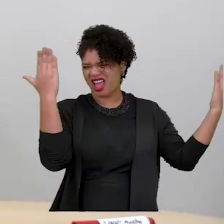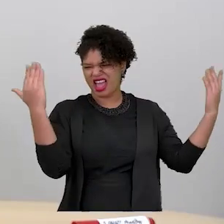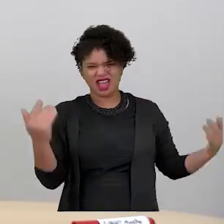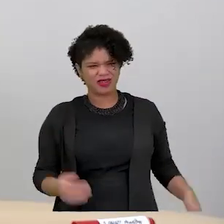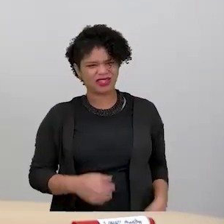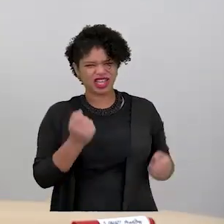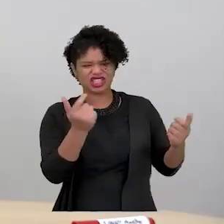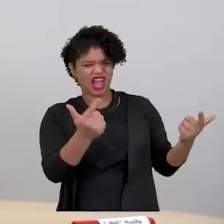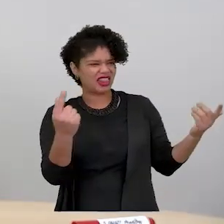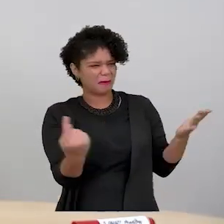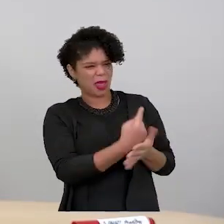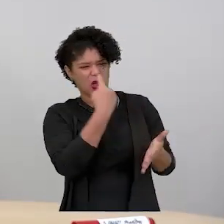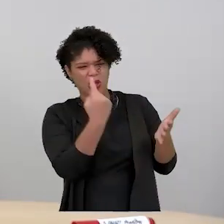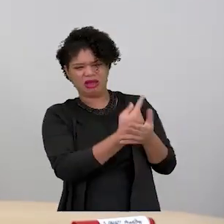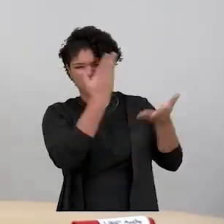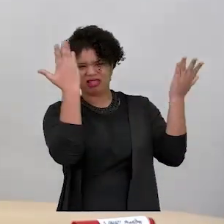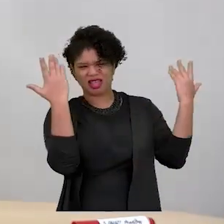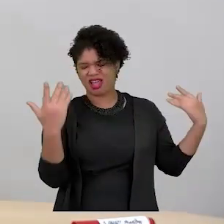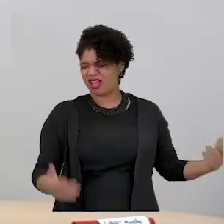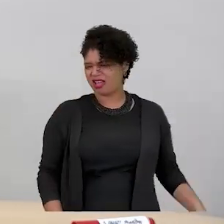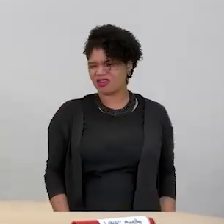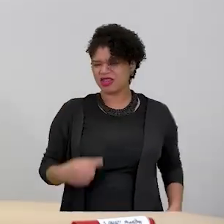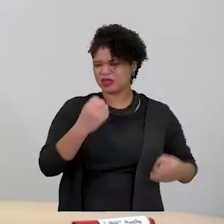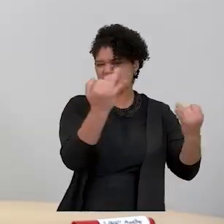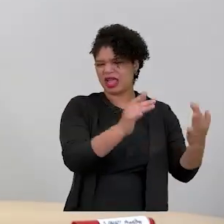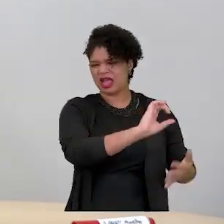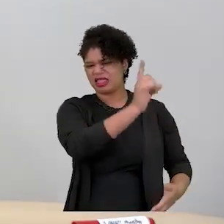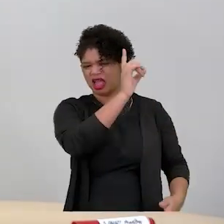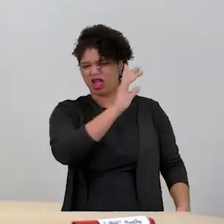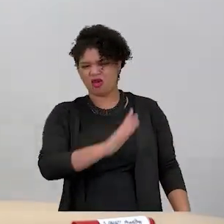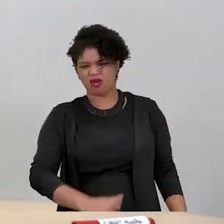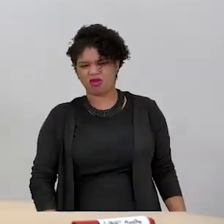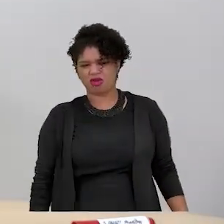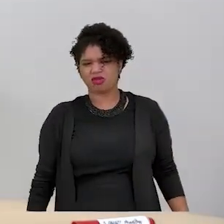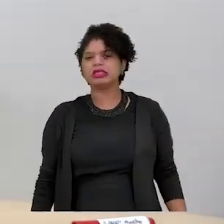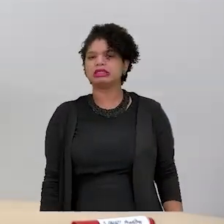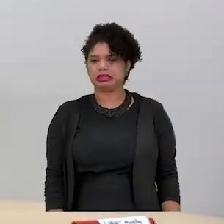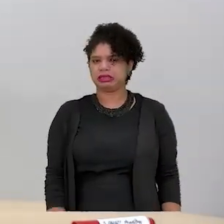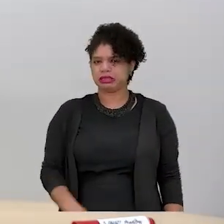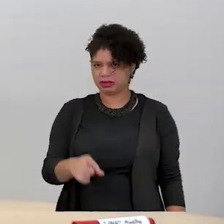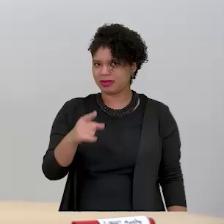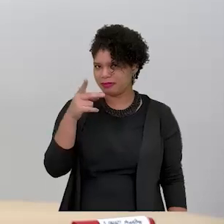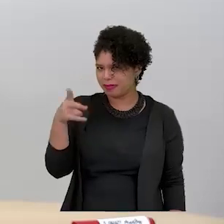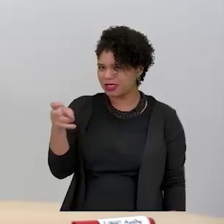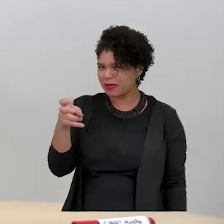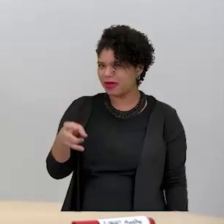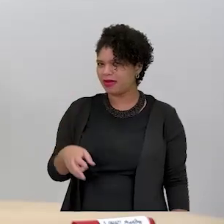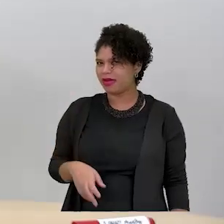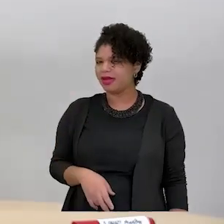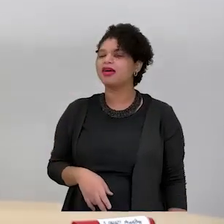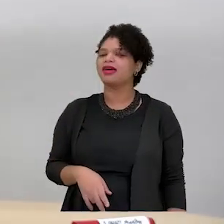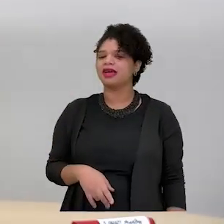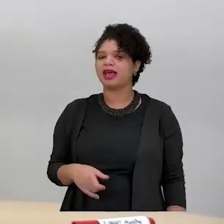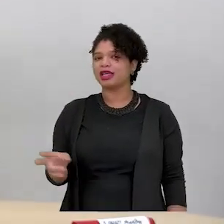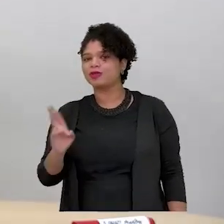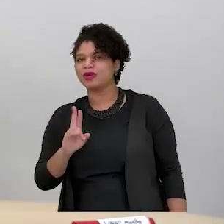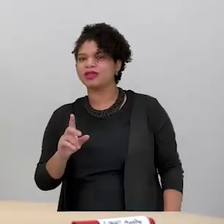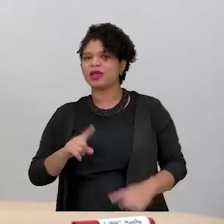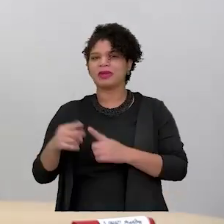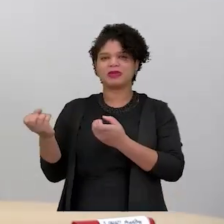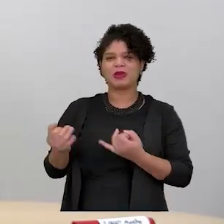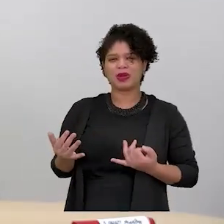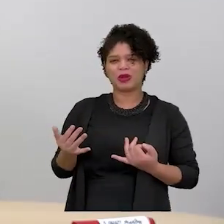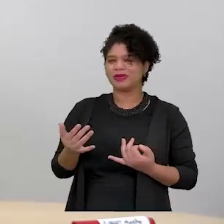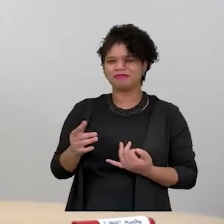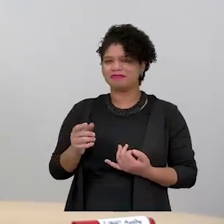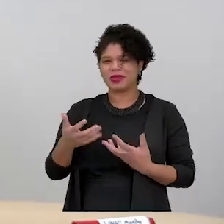saco, vem com essas perguntas aí, eu não vou responder nada, não. Pegou? Respondeu sem... Sem responder. Você